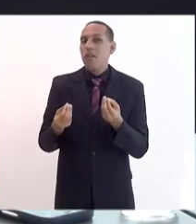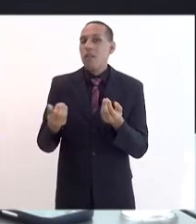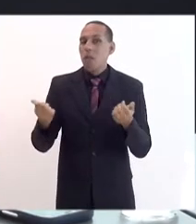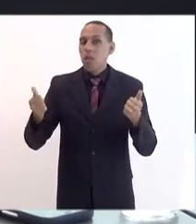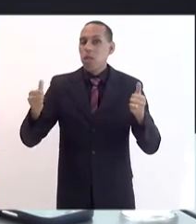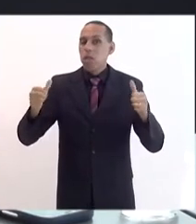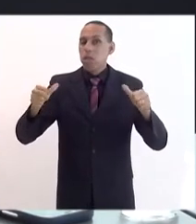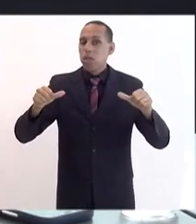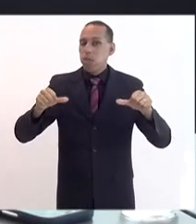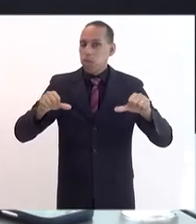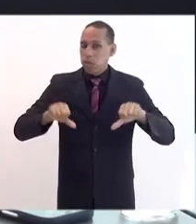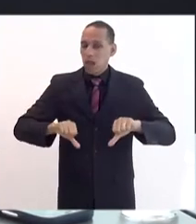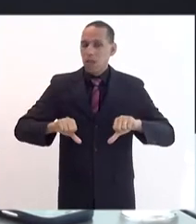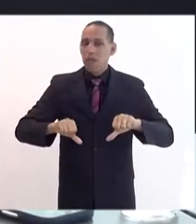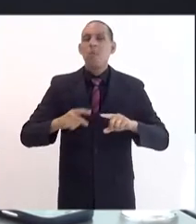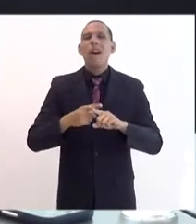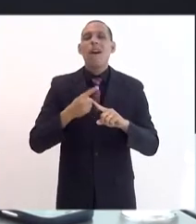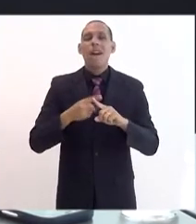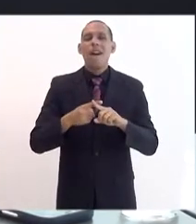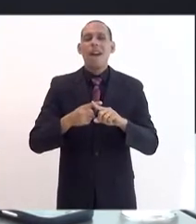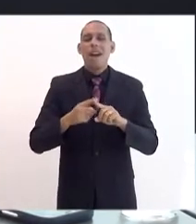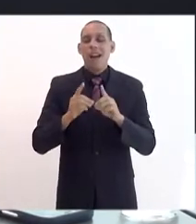ela estava muito mais remota do que